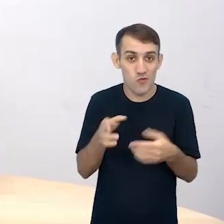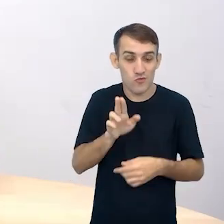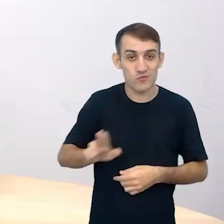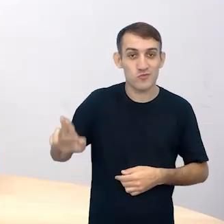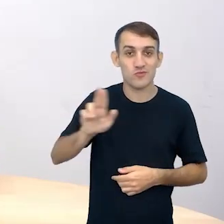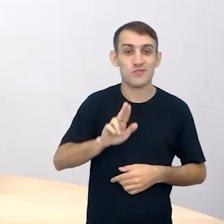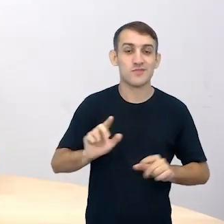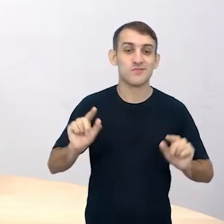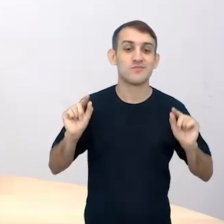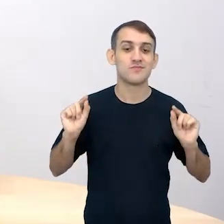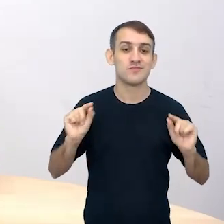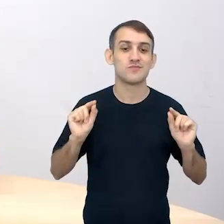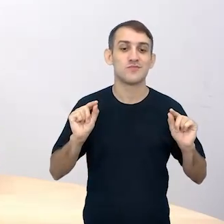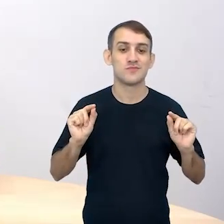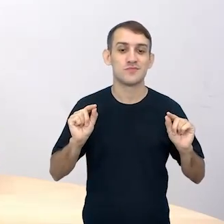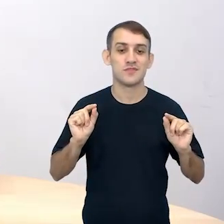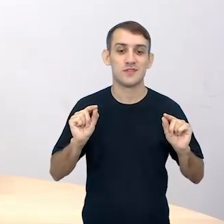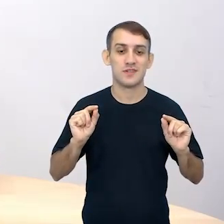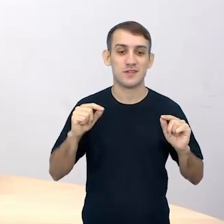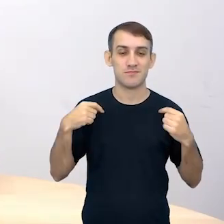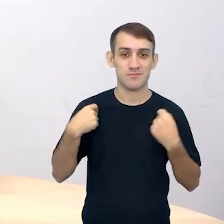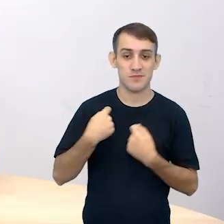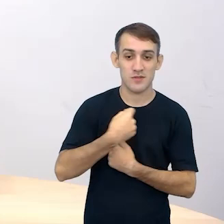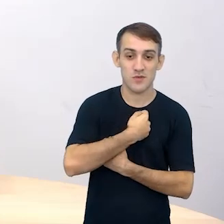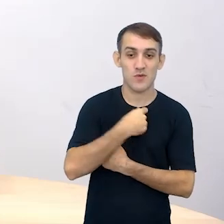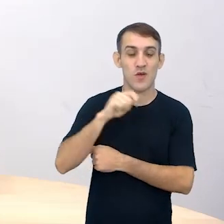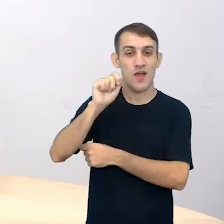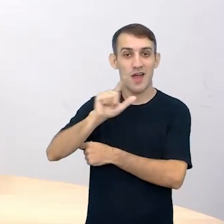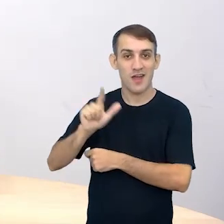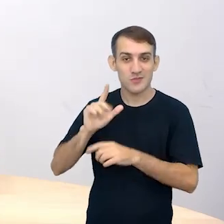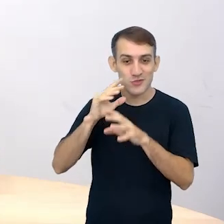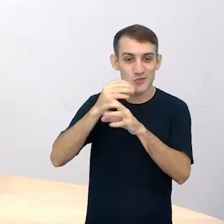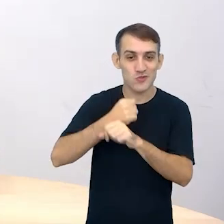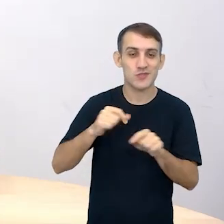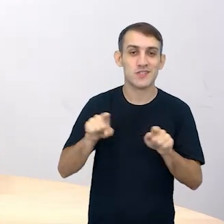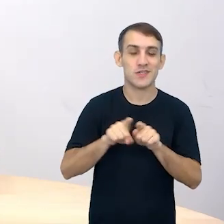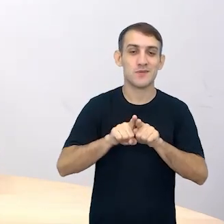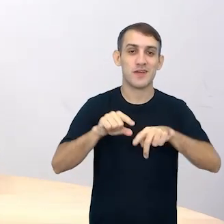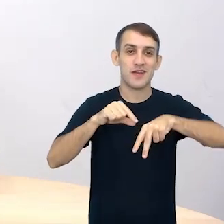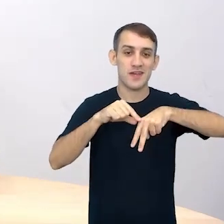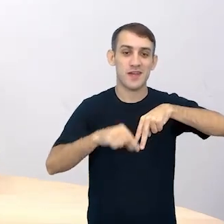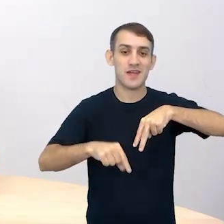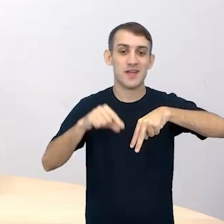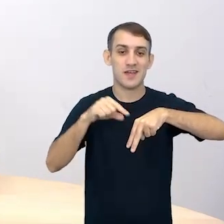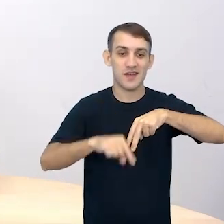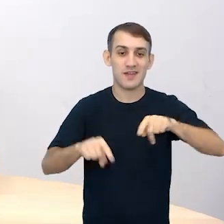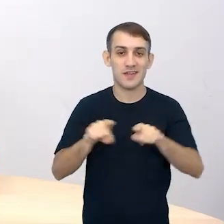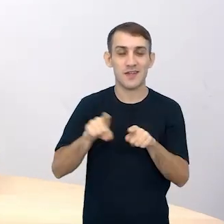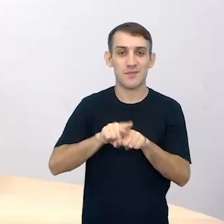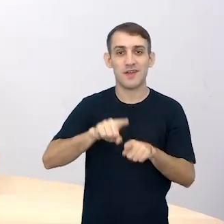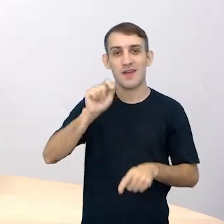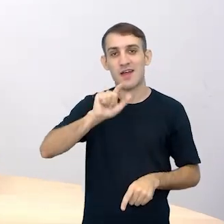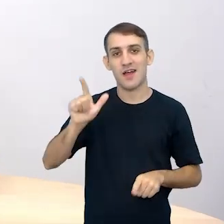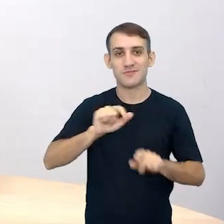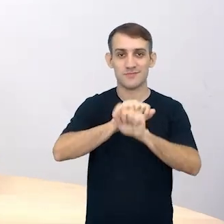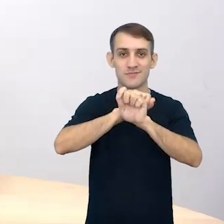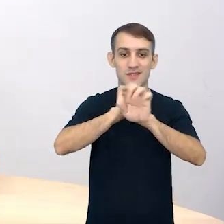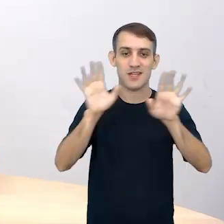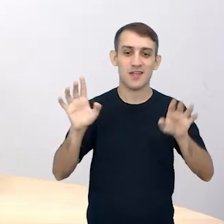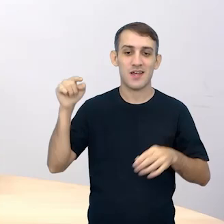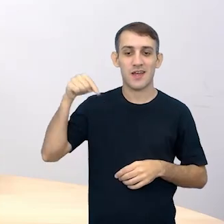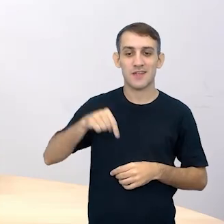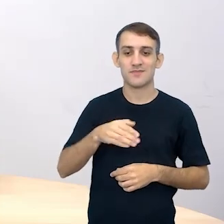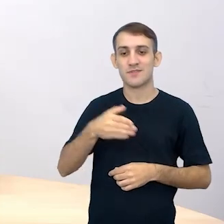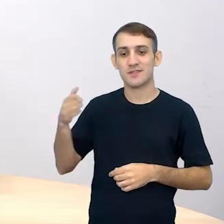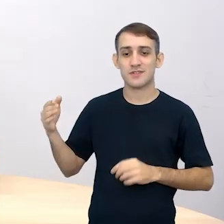usando uma blusa, né, azul marinho e uma calça também azul clara. E aqui do meu